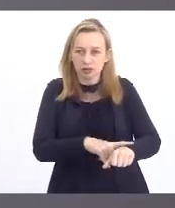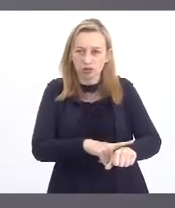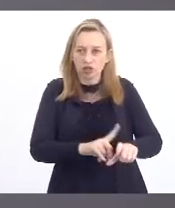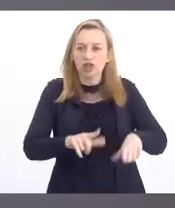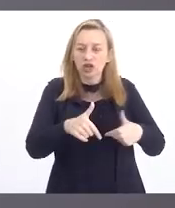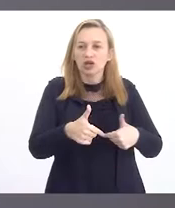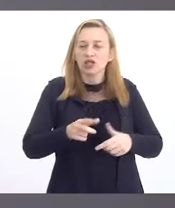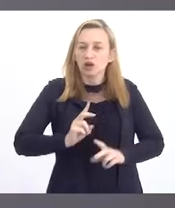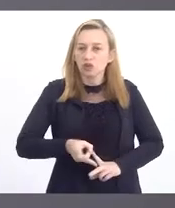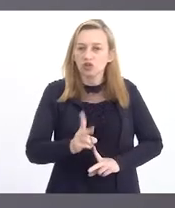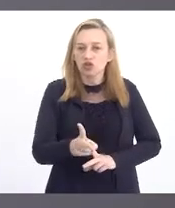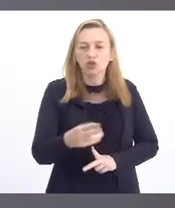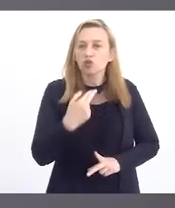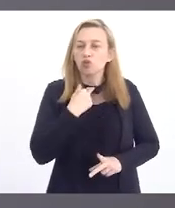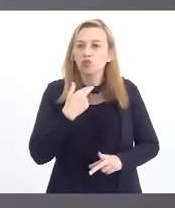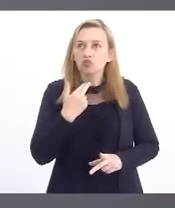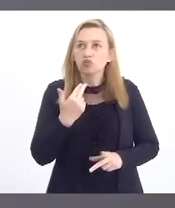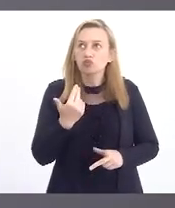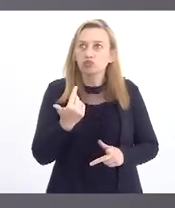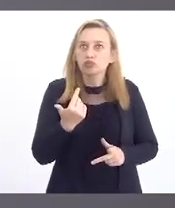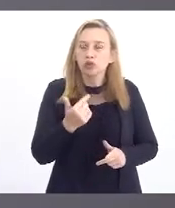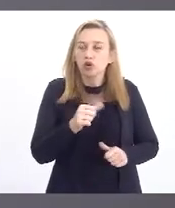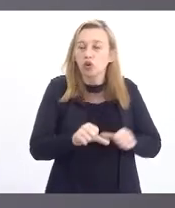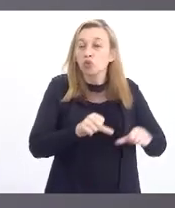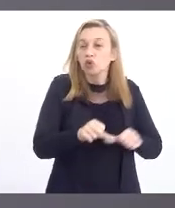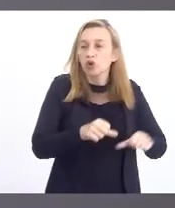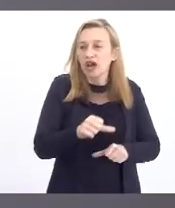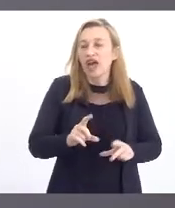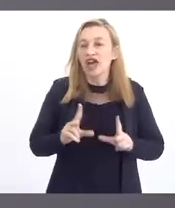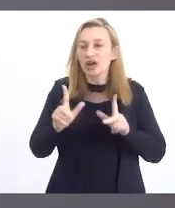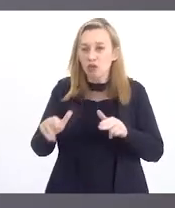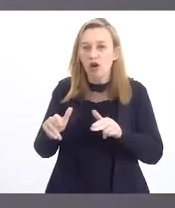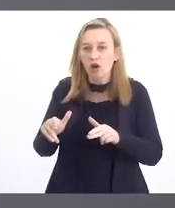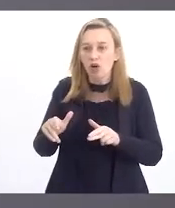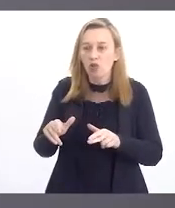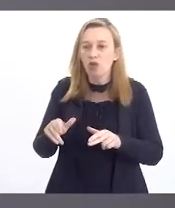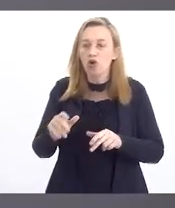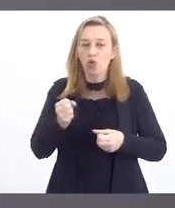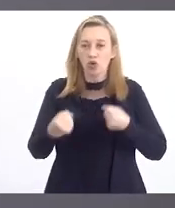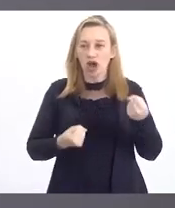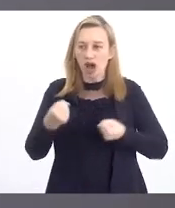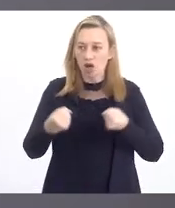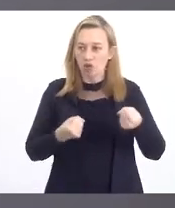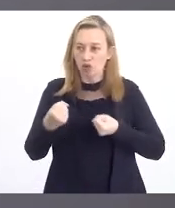da continuidade. Eu não consigo trocar o pneu do carro com ele em movimento. Eu tenho que parar,